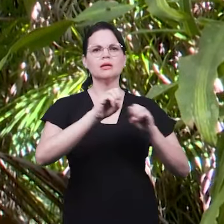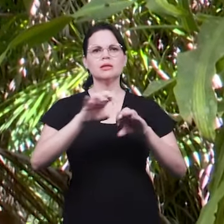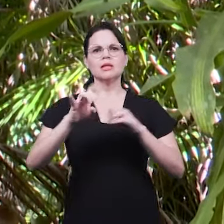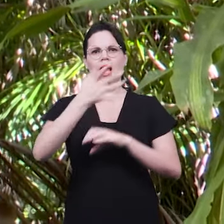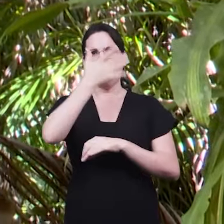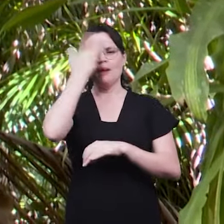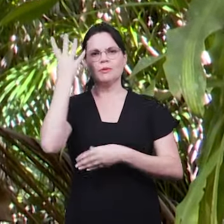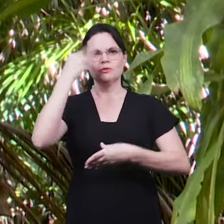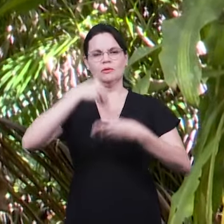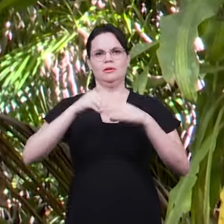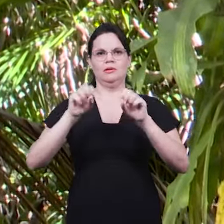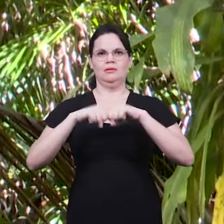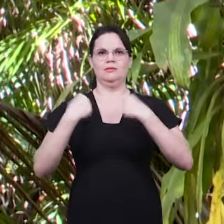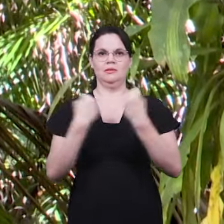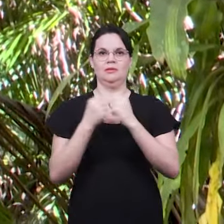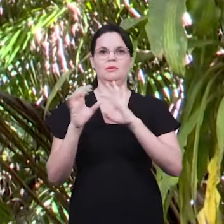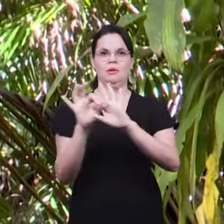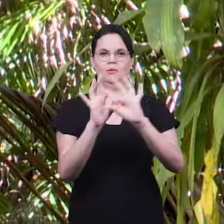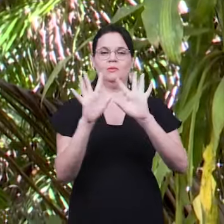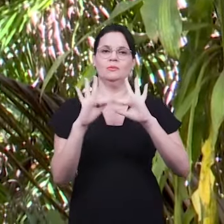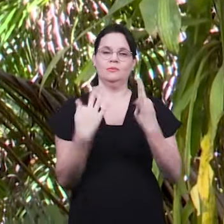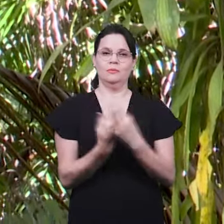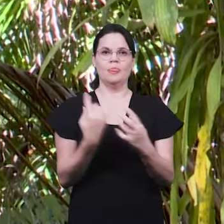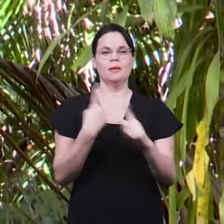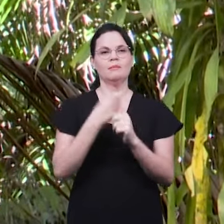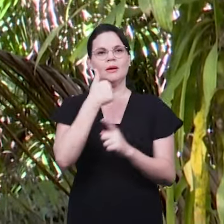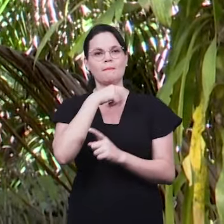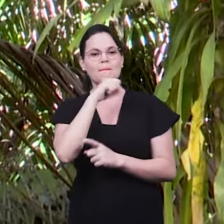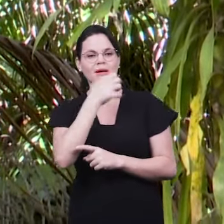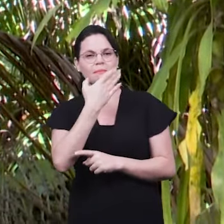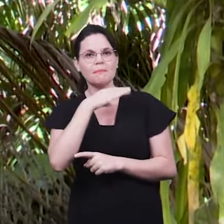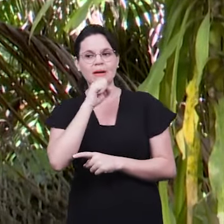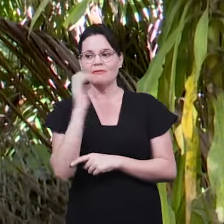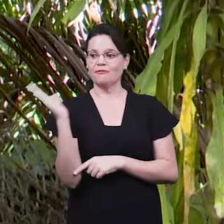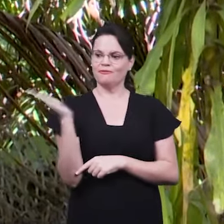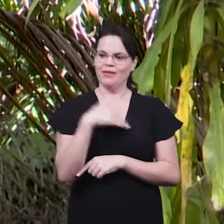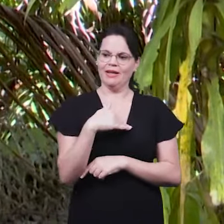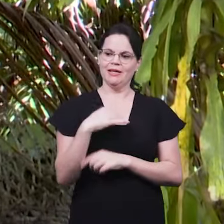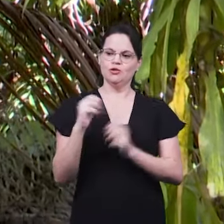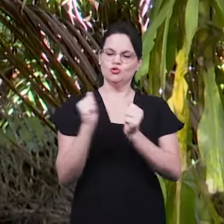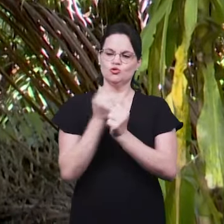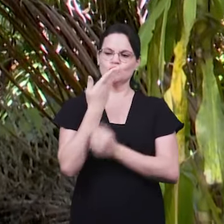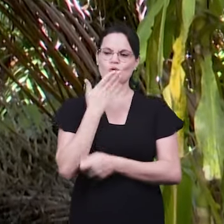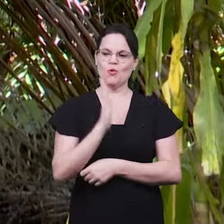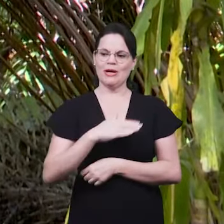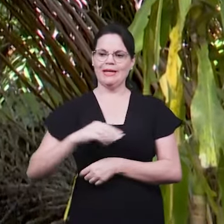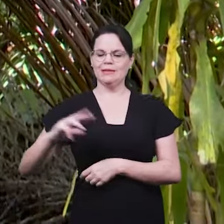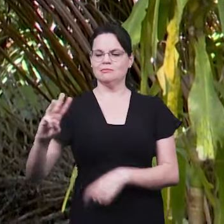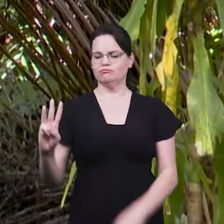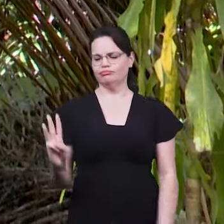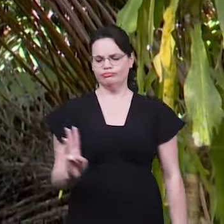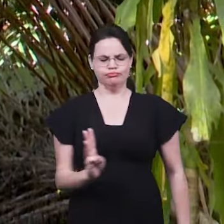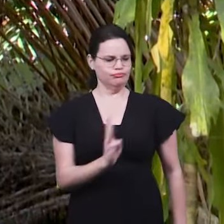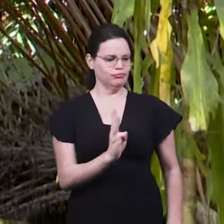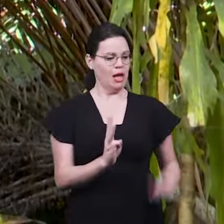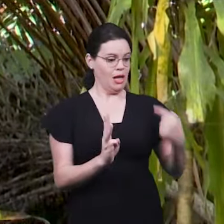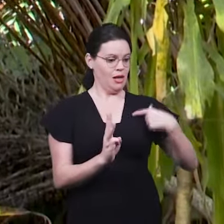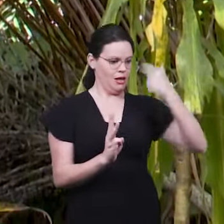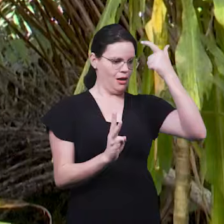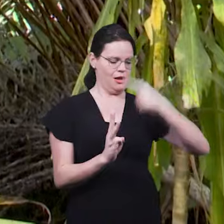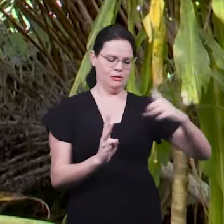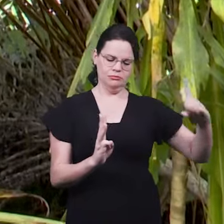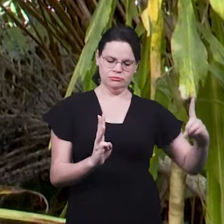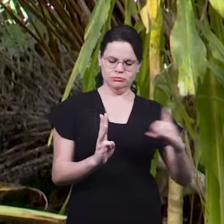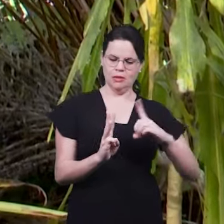que é o processo? Os pais vêm junto, aqui eles vêm comigo e eu